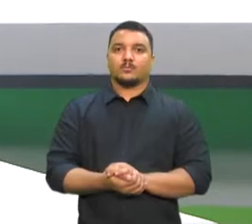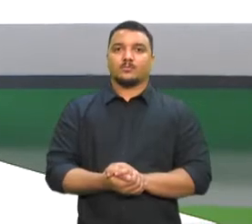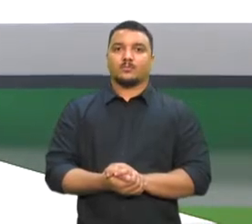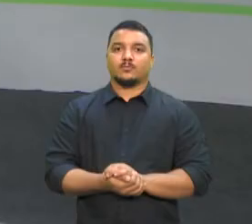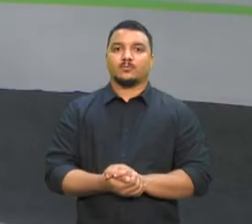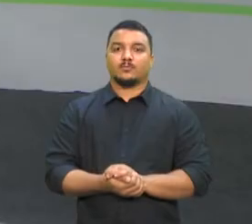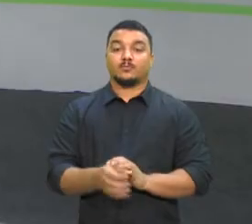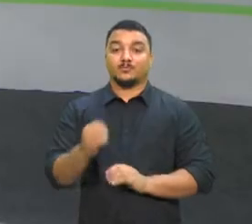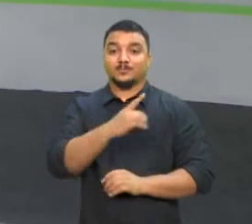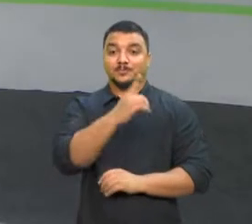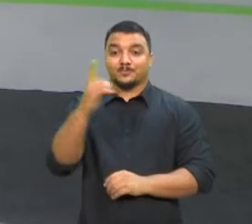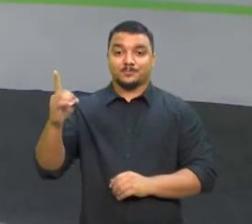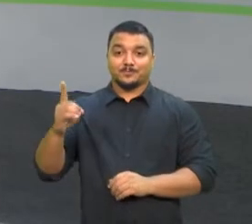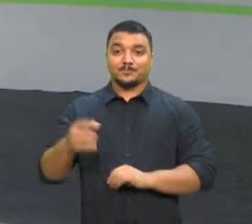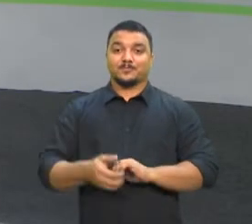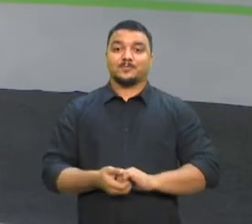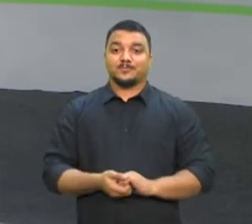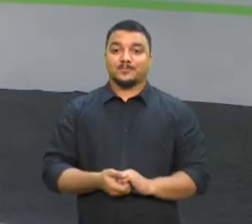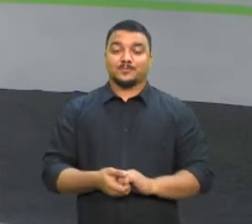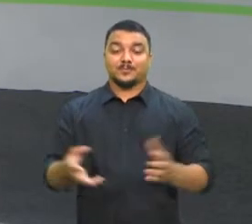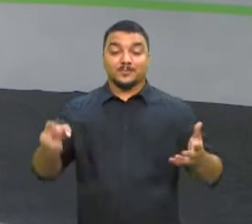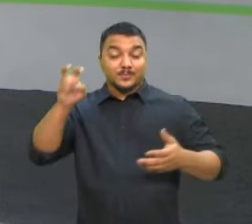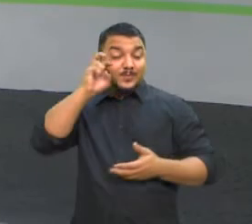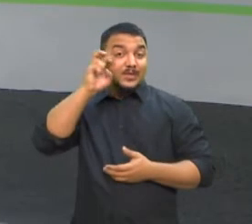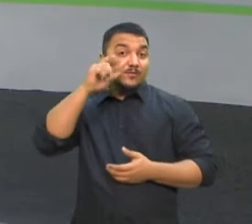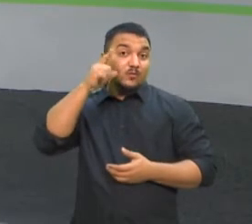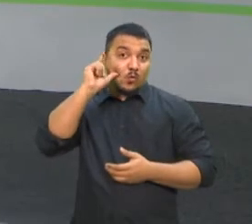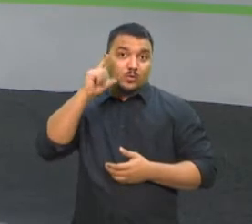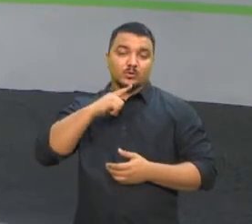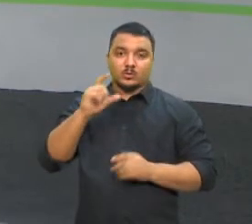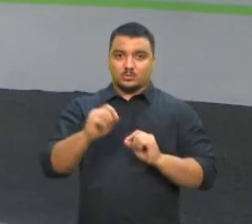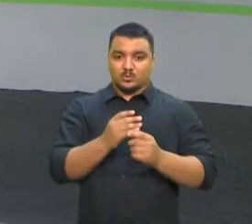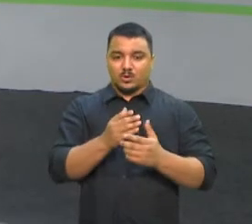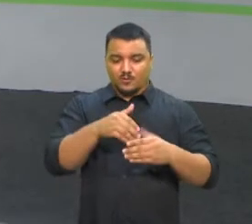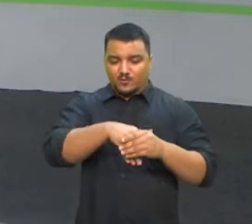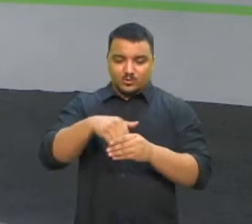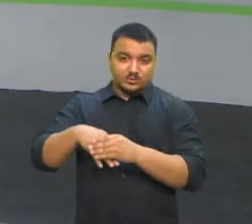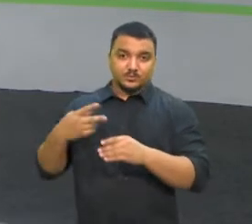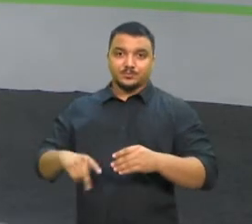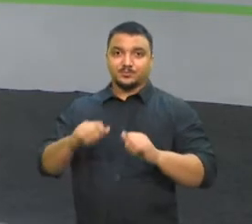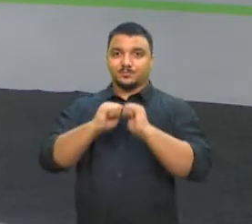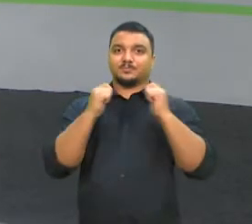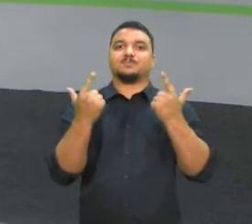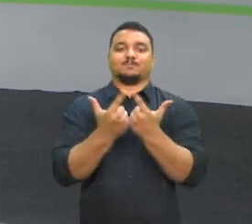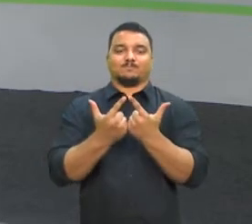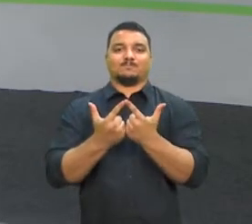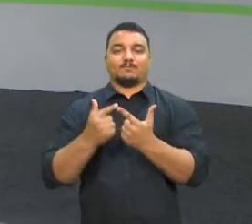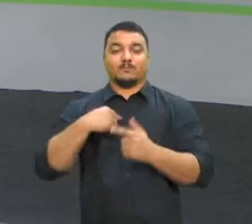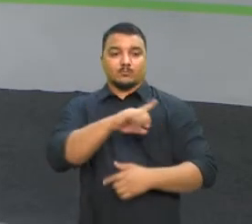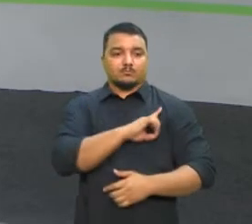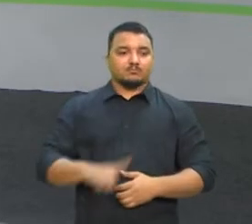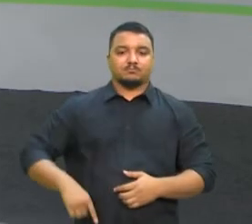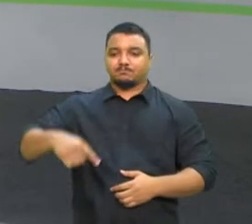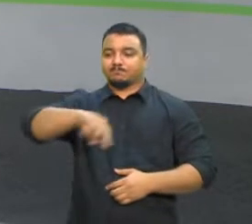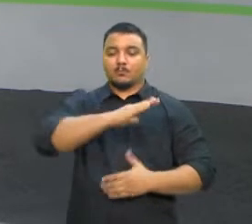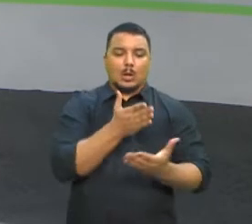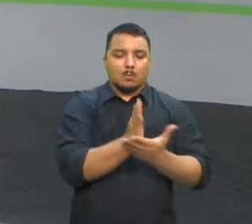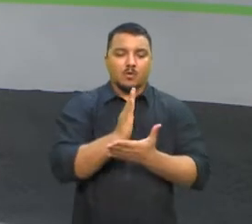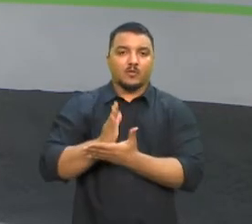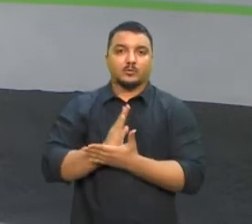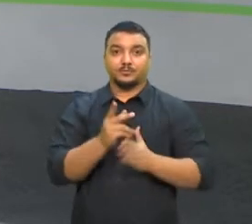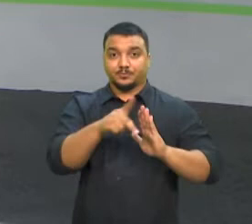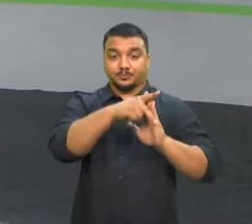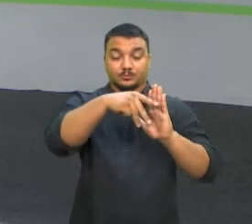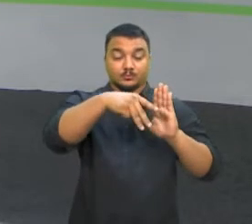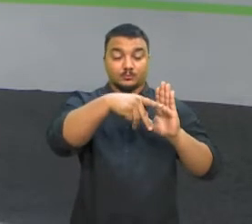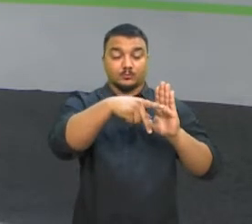Bom dia! Esta quinta-feira foi dia de votação aqui na Assembleia Legislativa. Os deputados aprovaram um projeto de lei